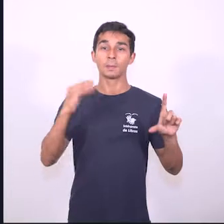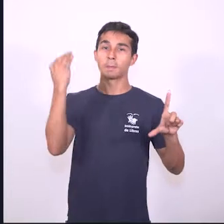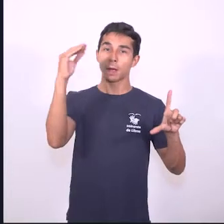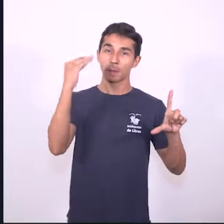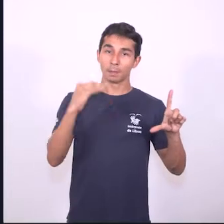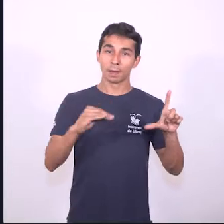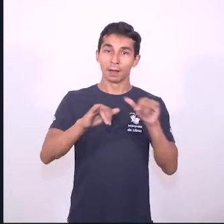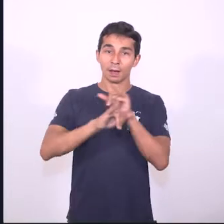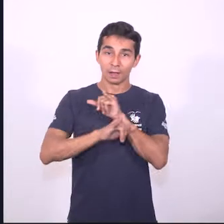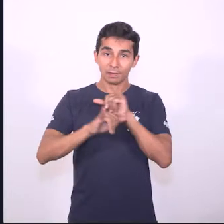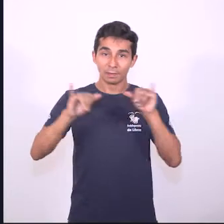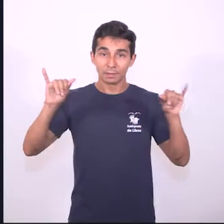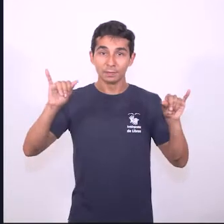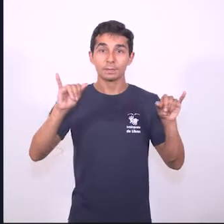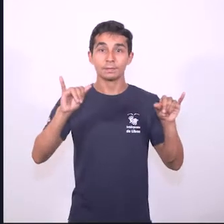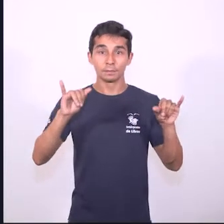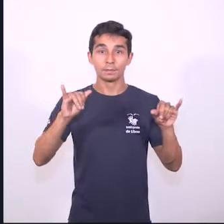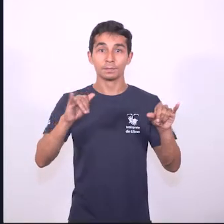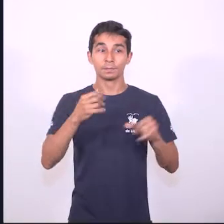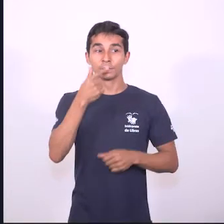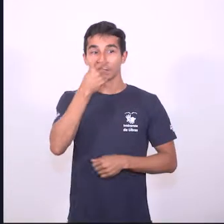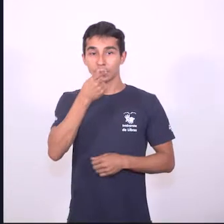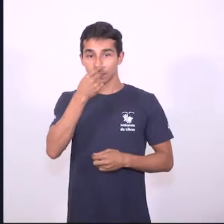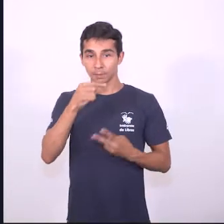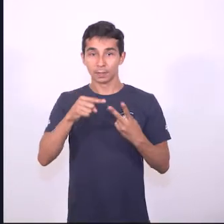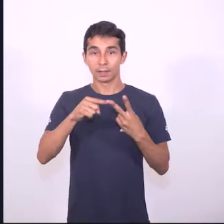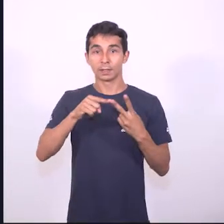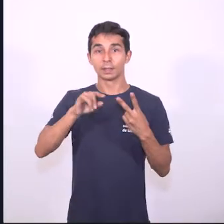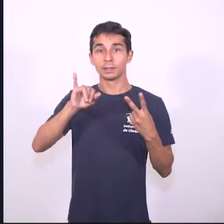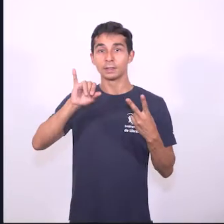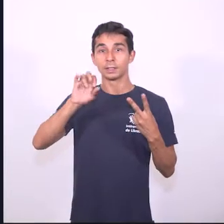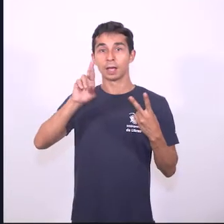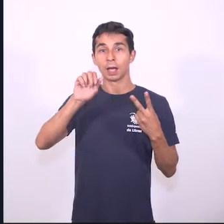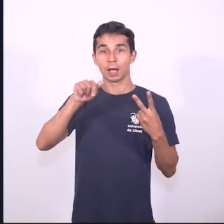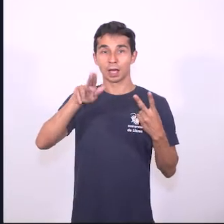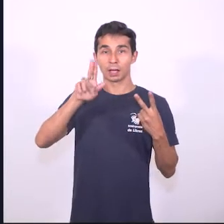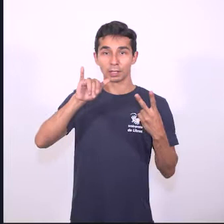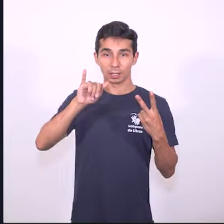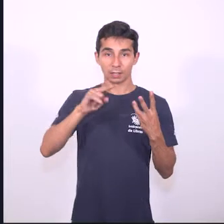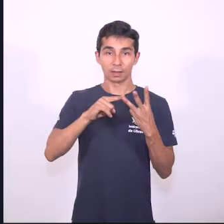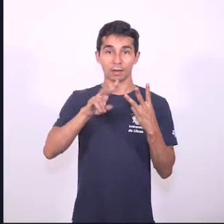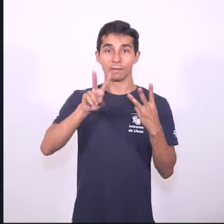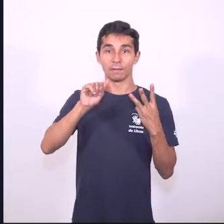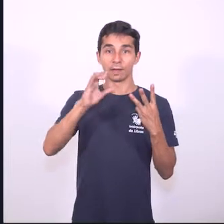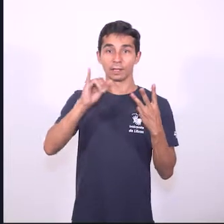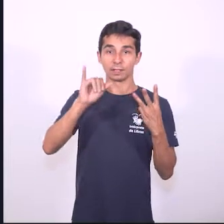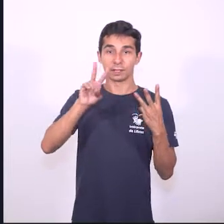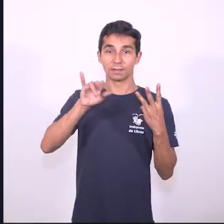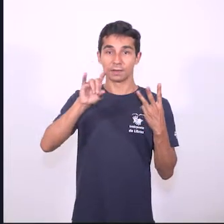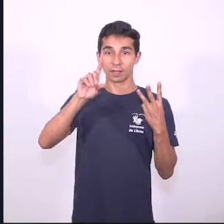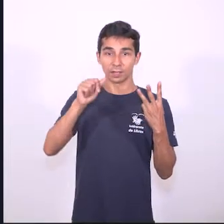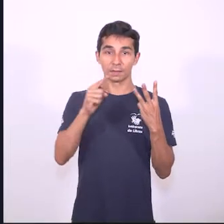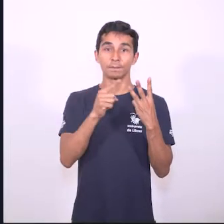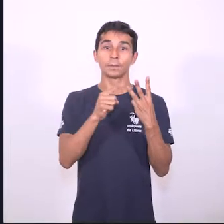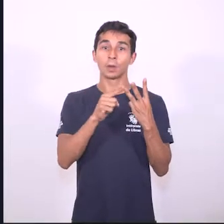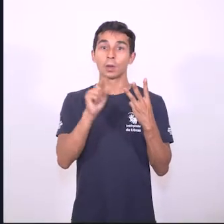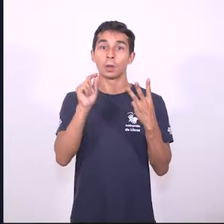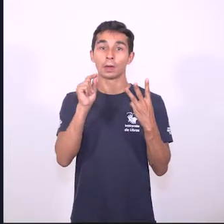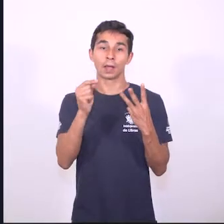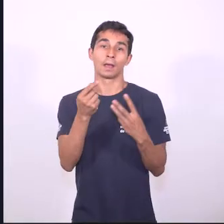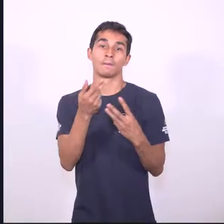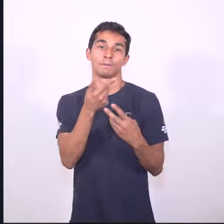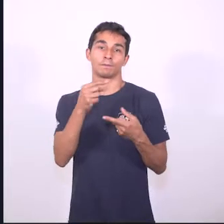CIVEP Gripe, SRAG, o Vacivida, que são as doses aplicadas da vacina contra a Covid-19 no estado de São